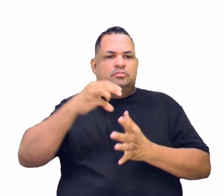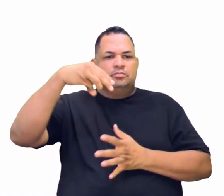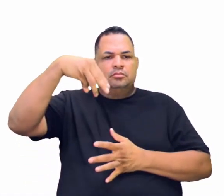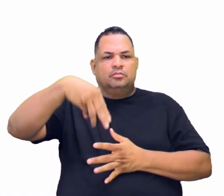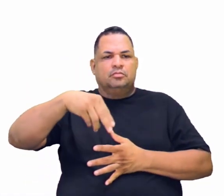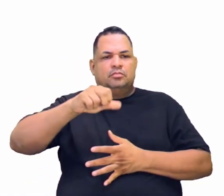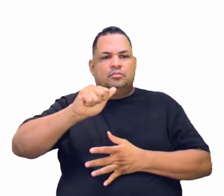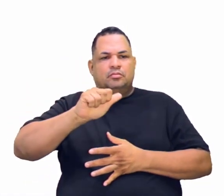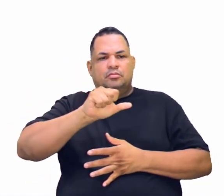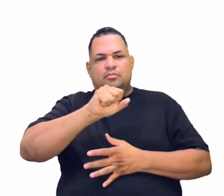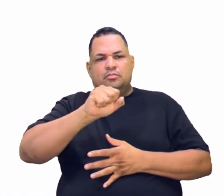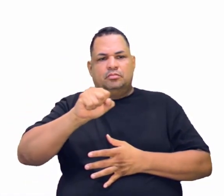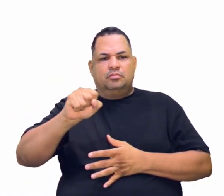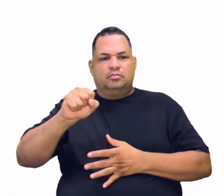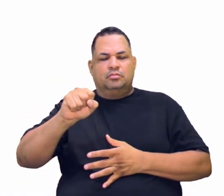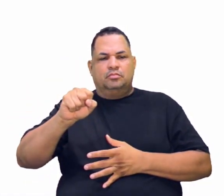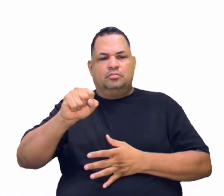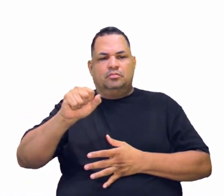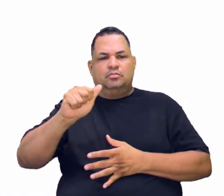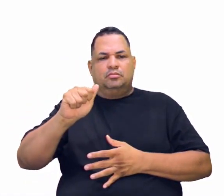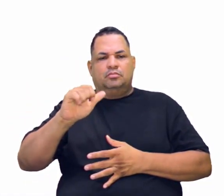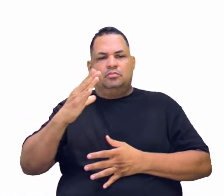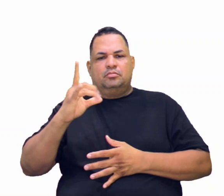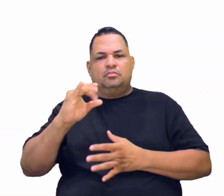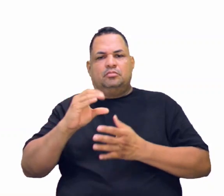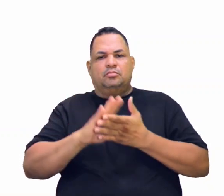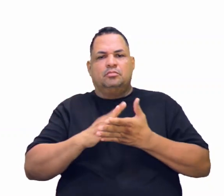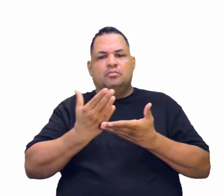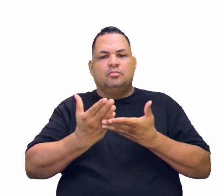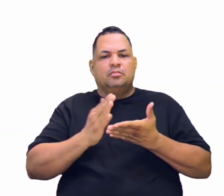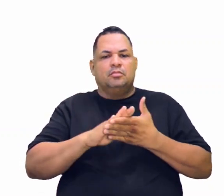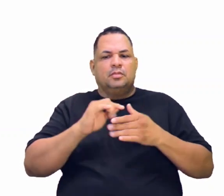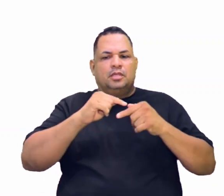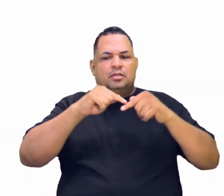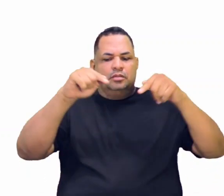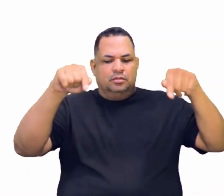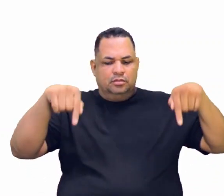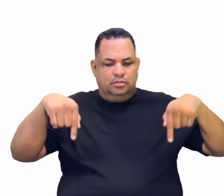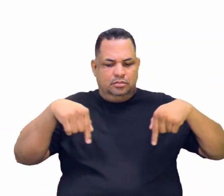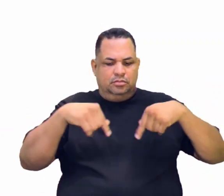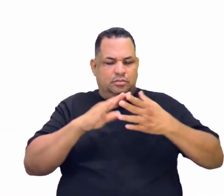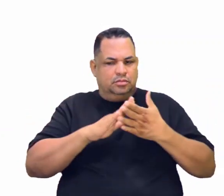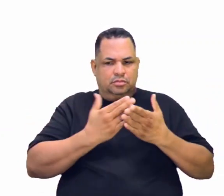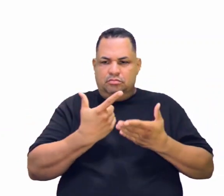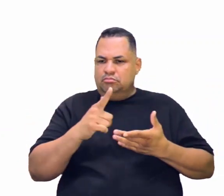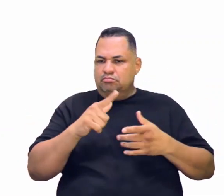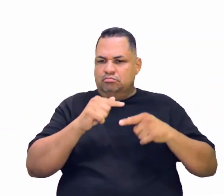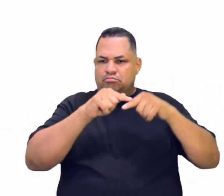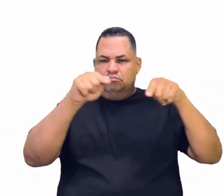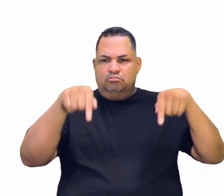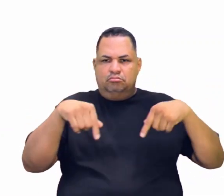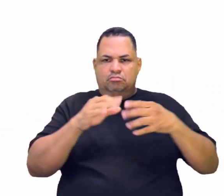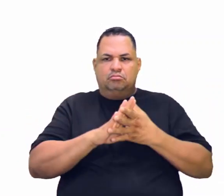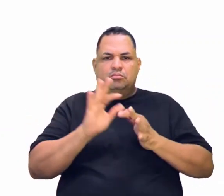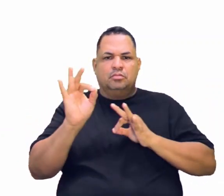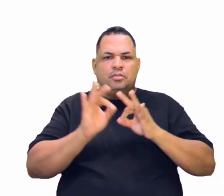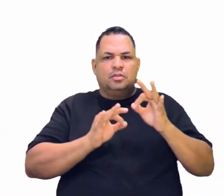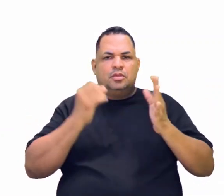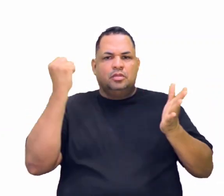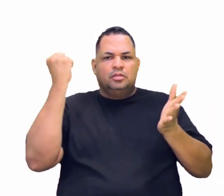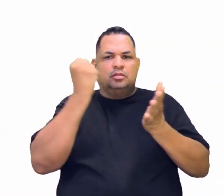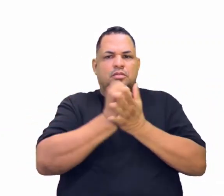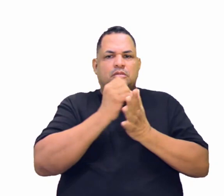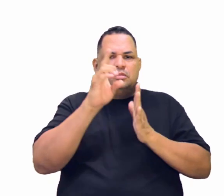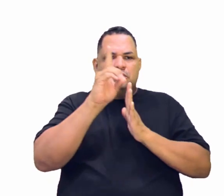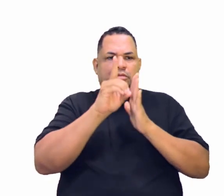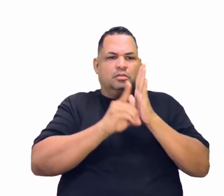Massacre foi desmarcada, a terra indígena Massacre foi desmarcada e regularizada pelo